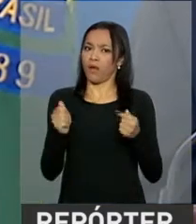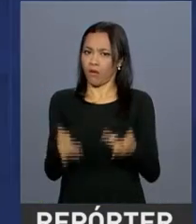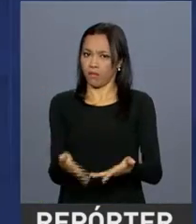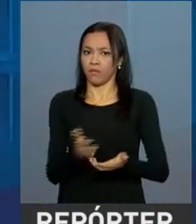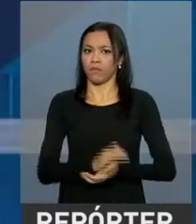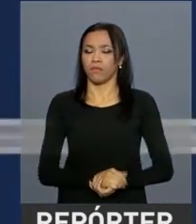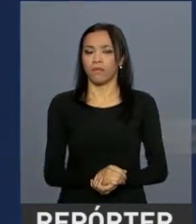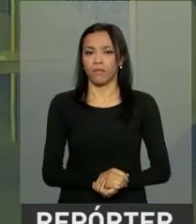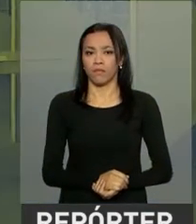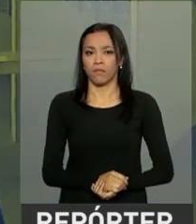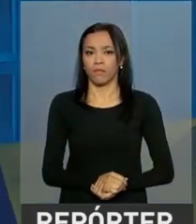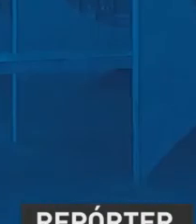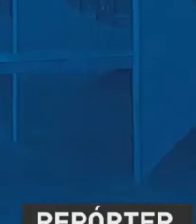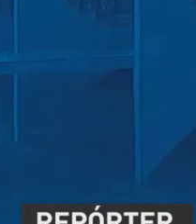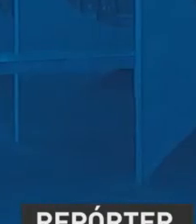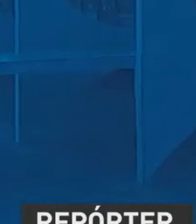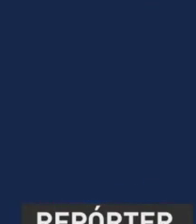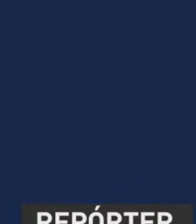públicos.